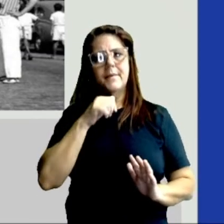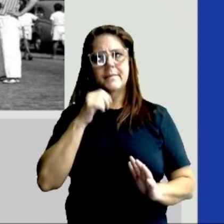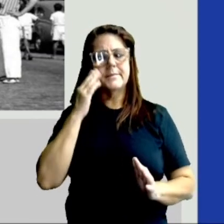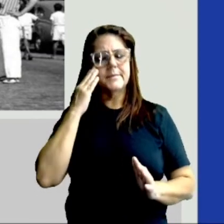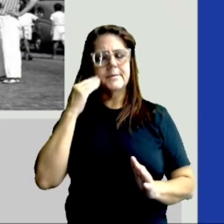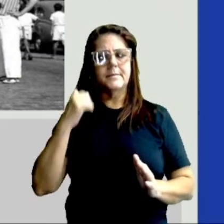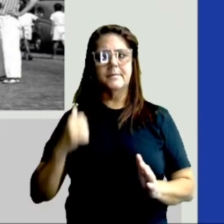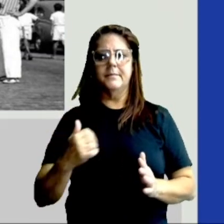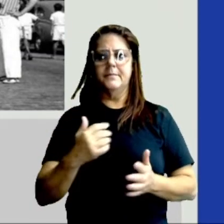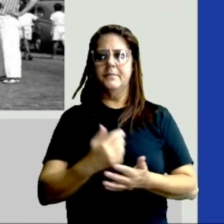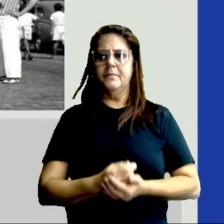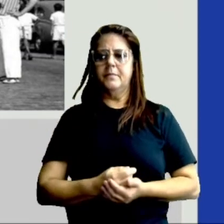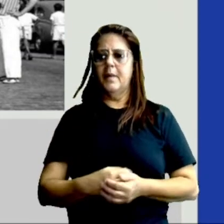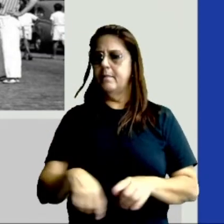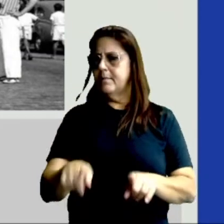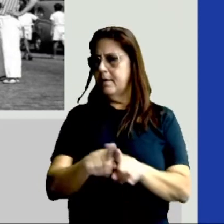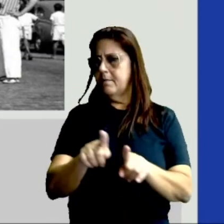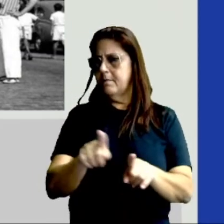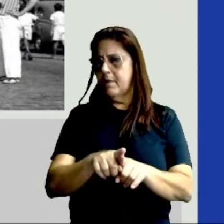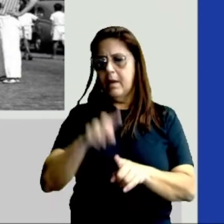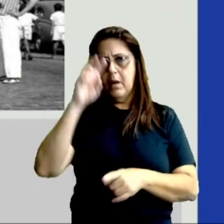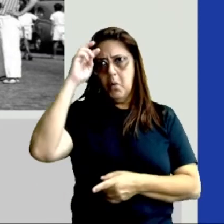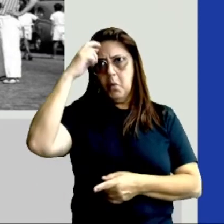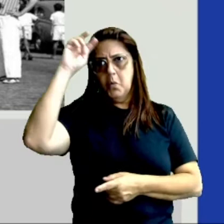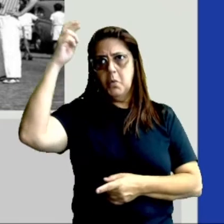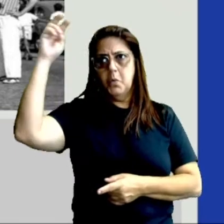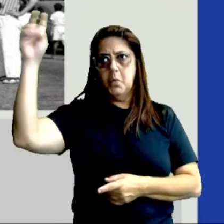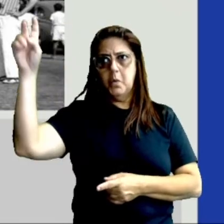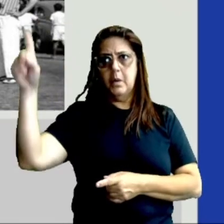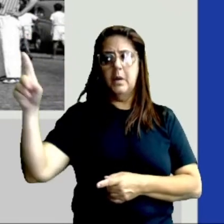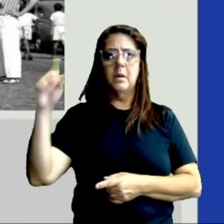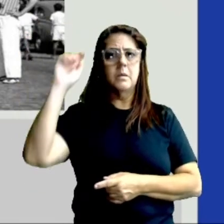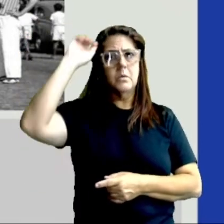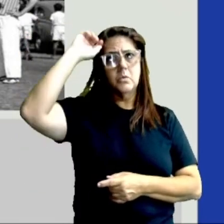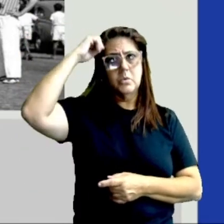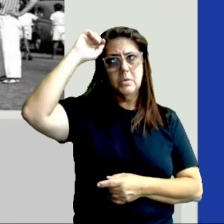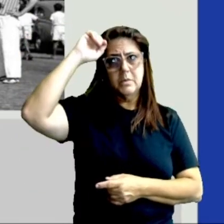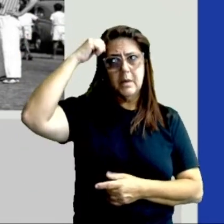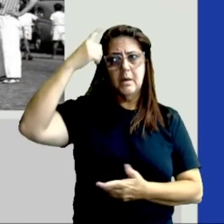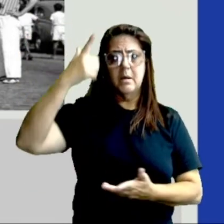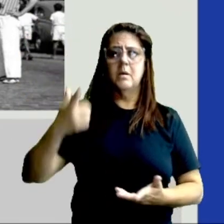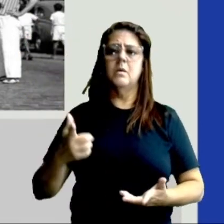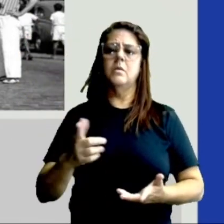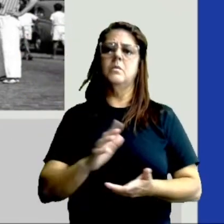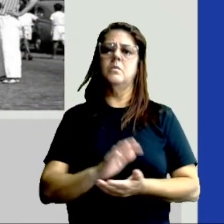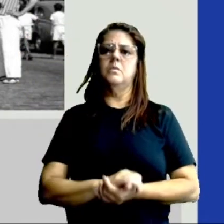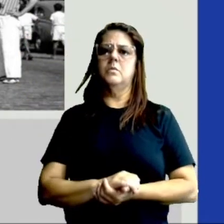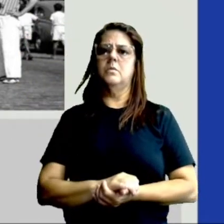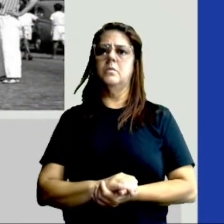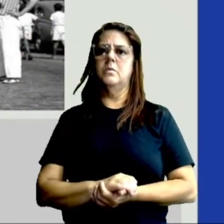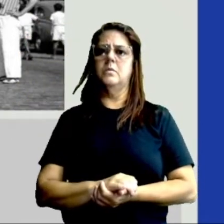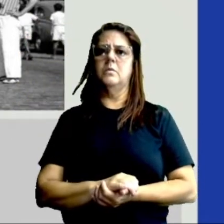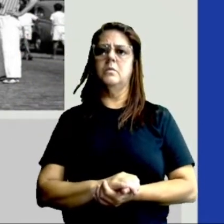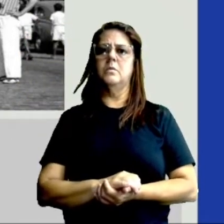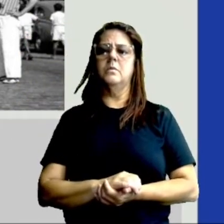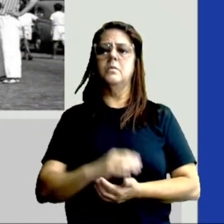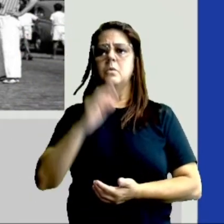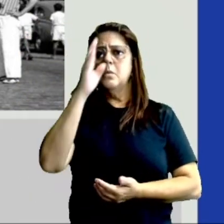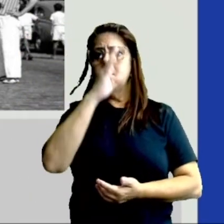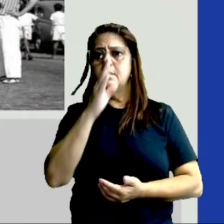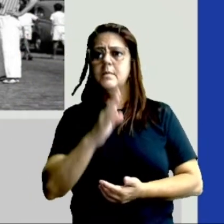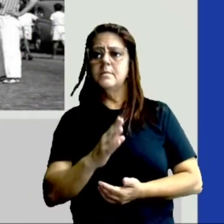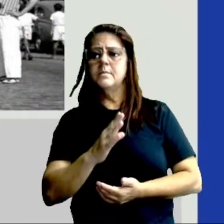é a herança também cultural né dos povos negros dos africanos dos africanos dos afro-brasileiros